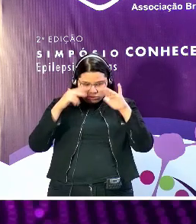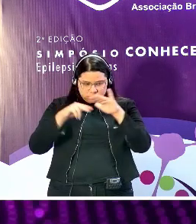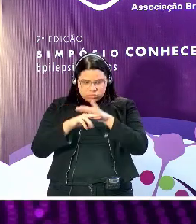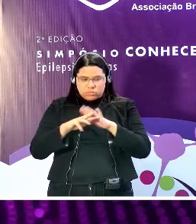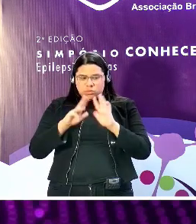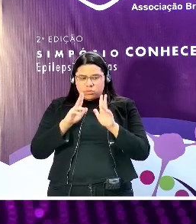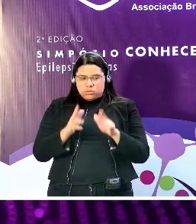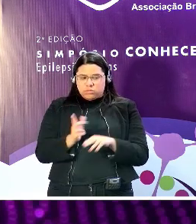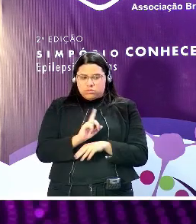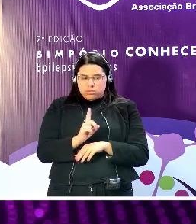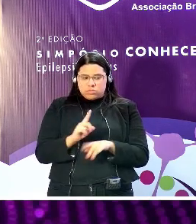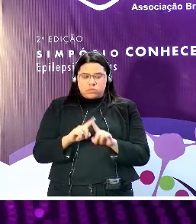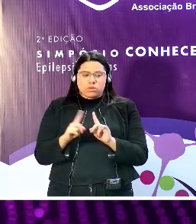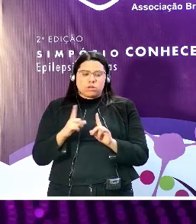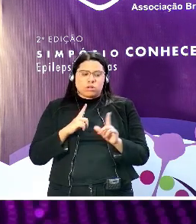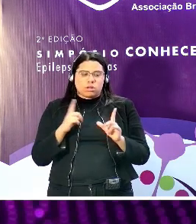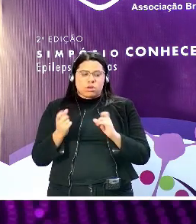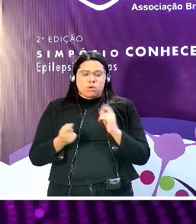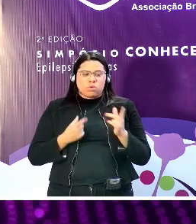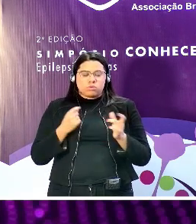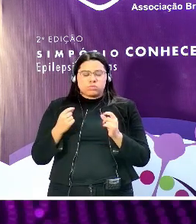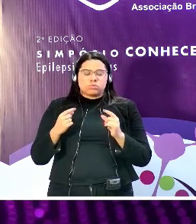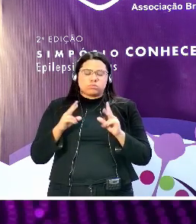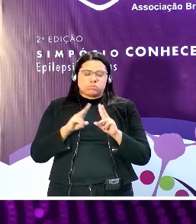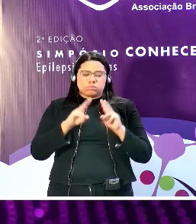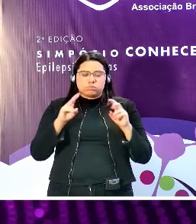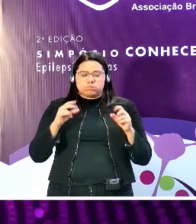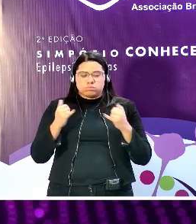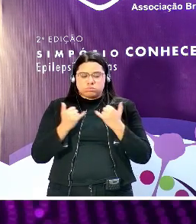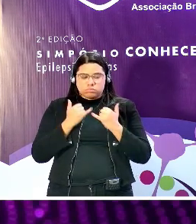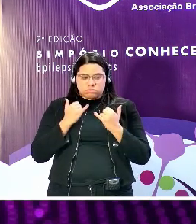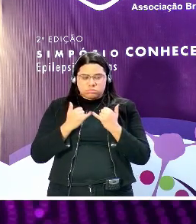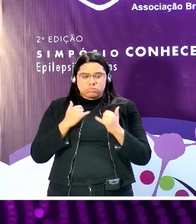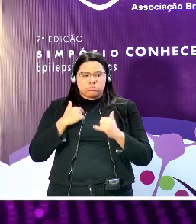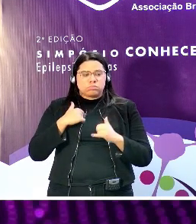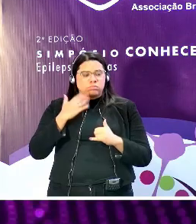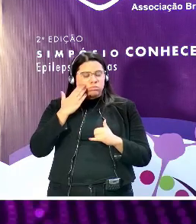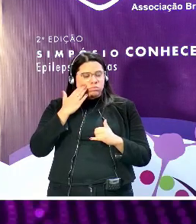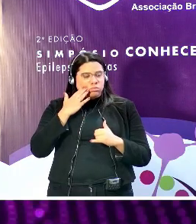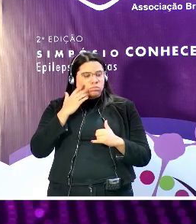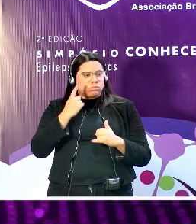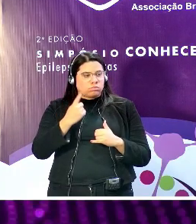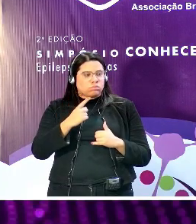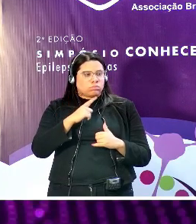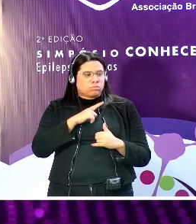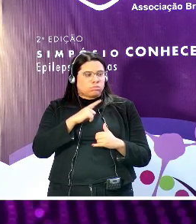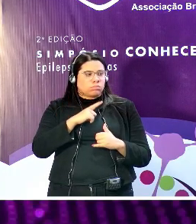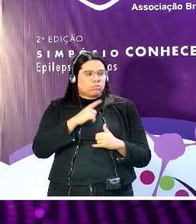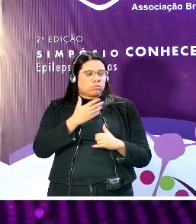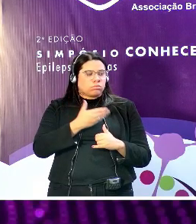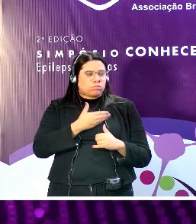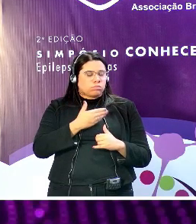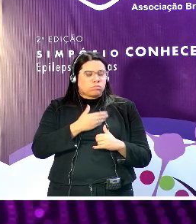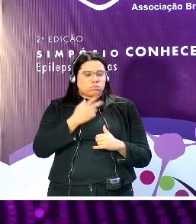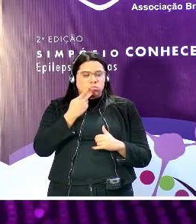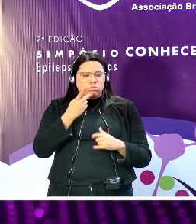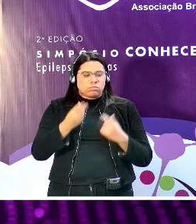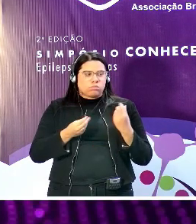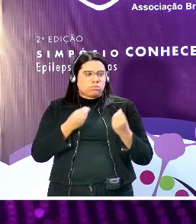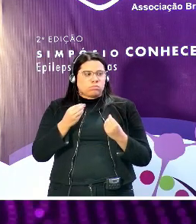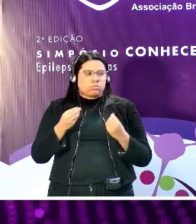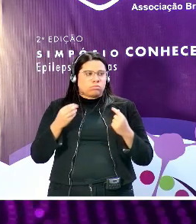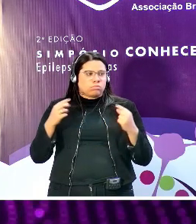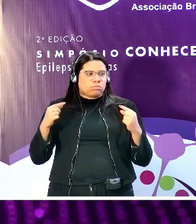mas a gente tem alguns temas em comum. Eu sei que teve um colega que mencionou a